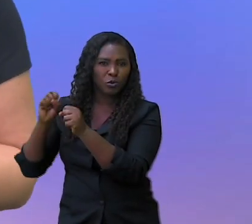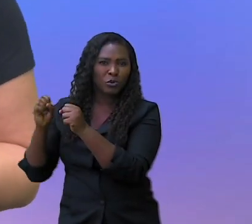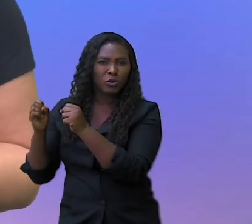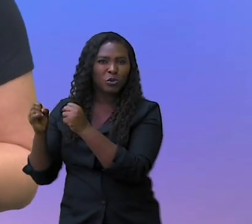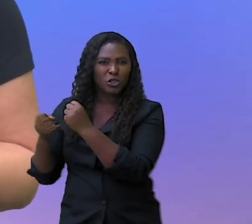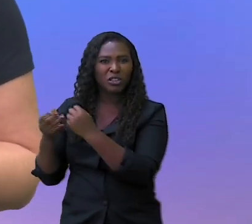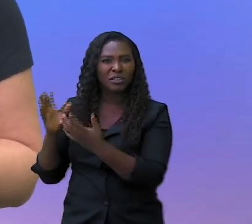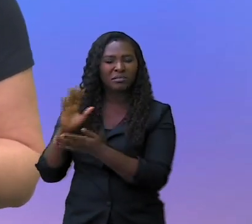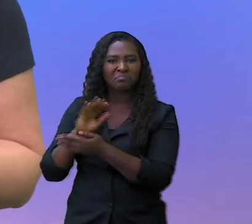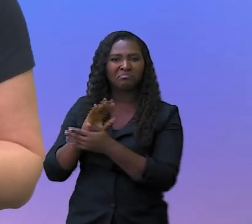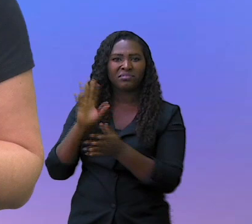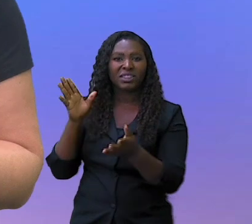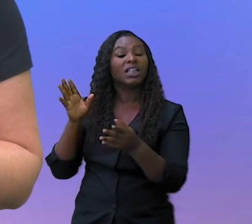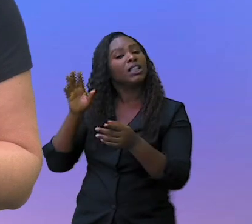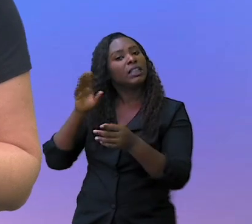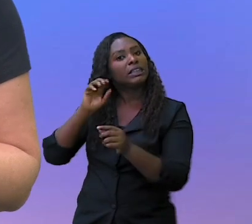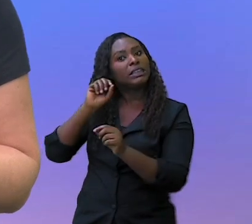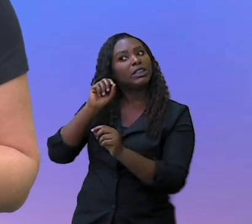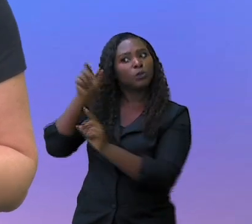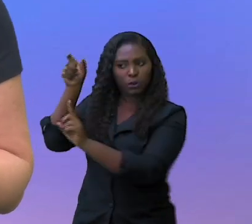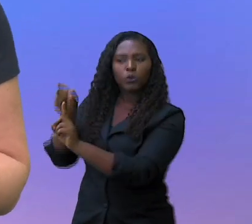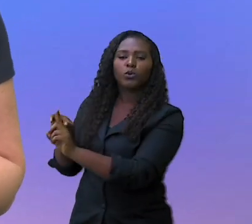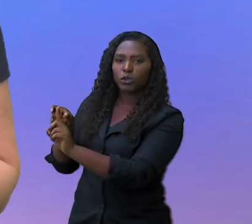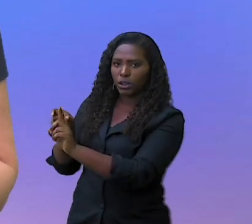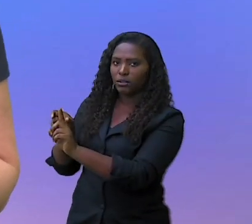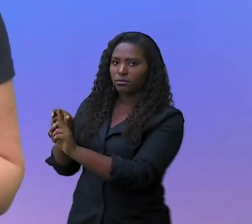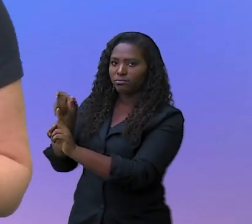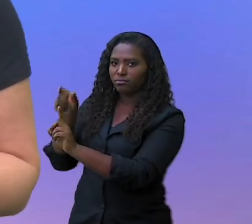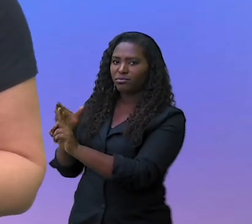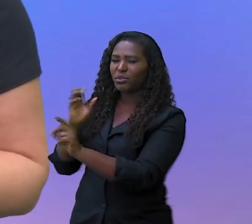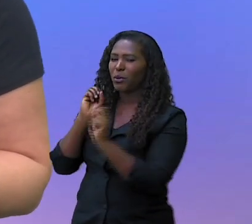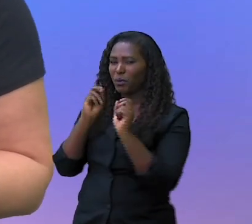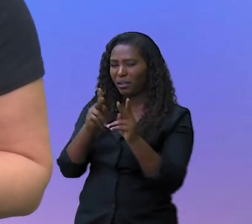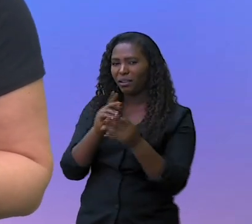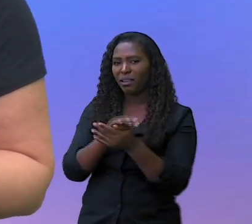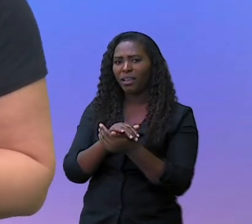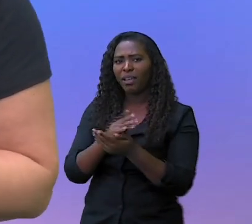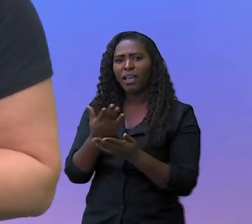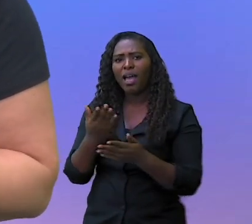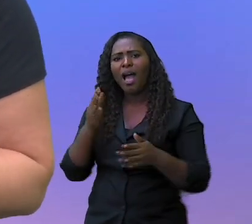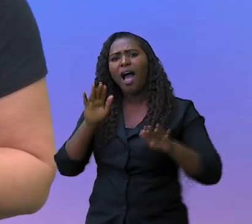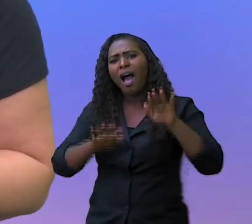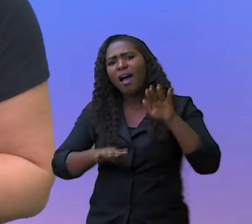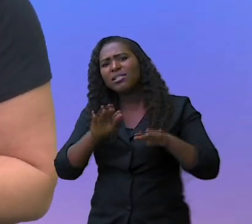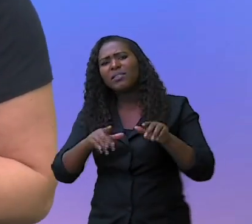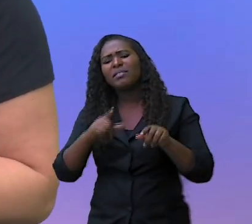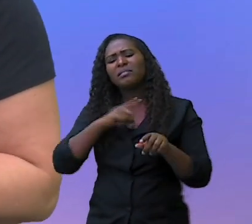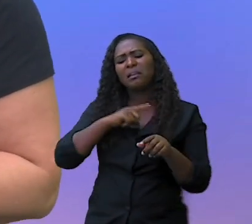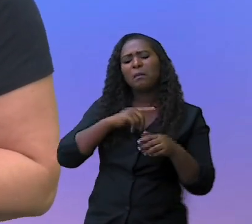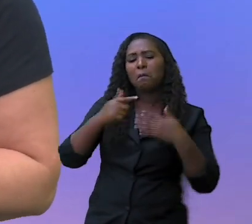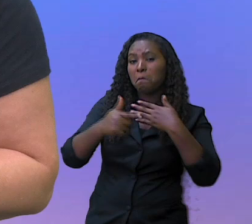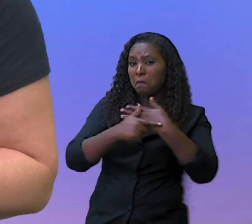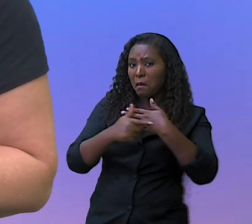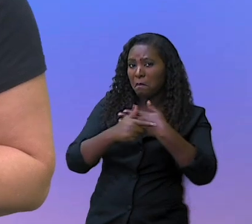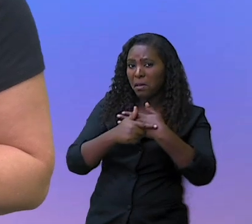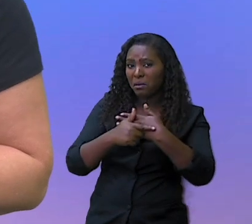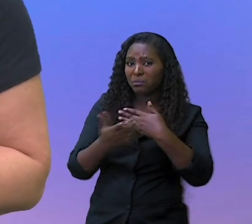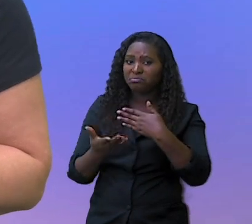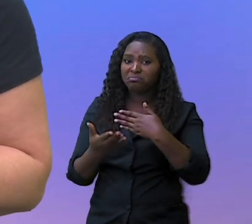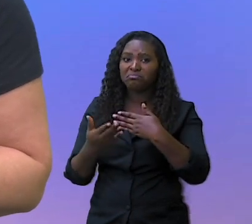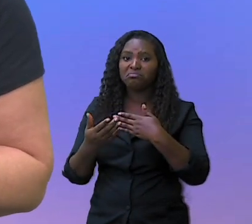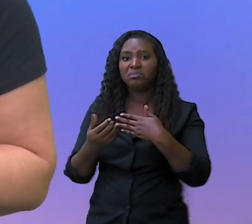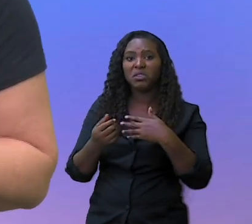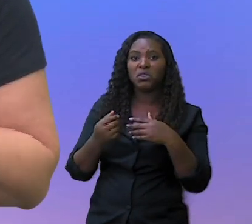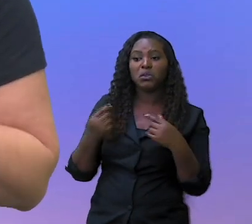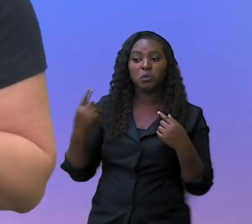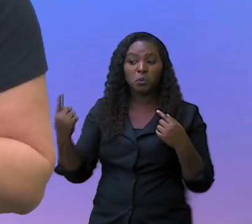Esse adjetivo, muitas vezes, ele vai ter função predicativa ou de adjunto adnominal. Temos aqui dois exemplos, vamos ver o